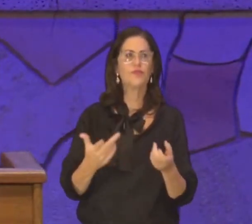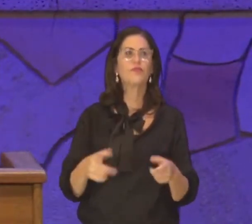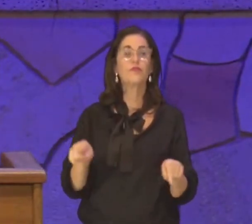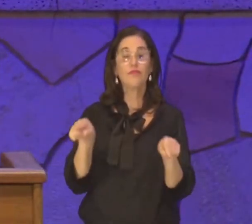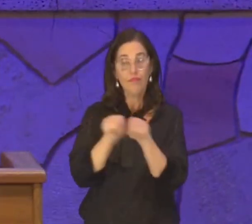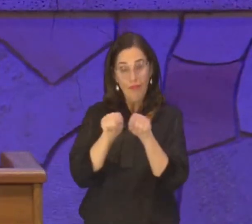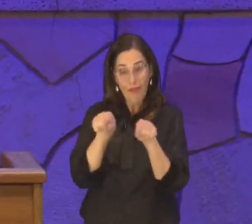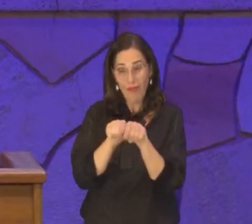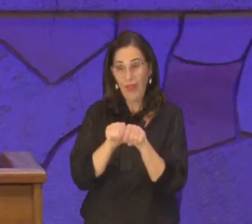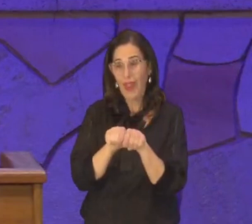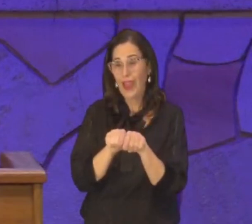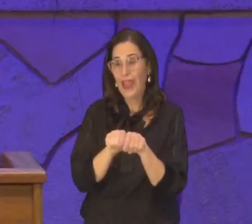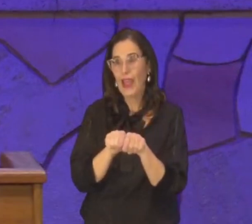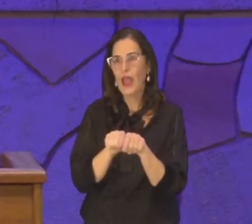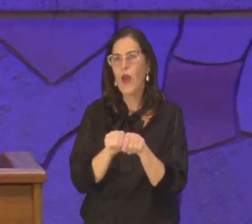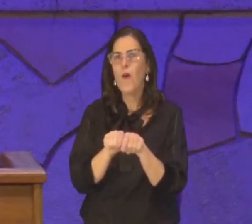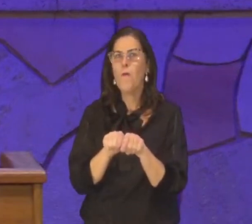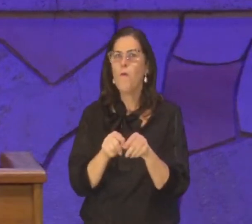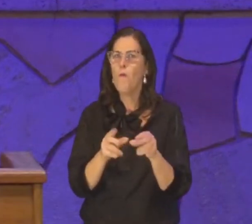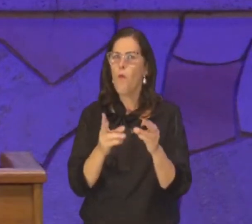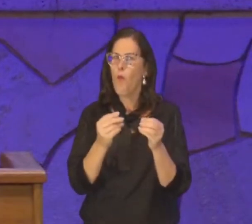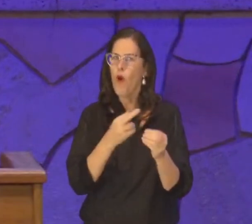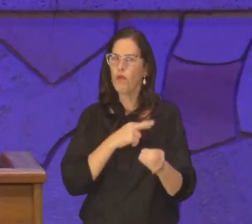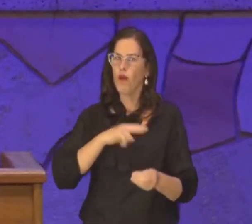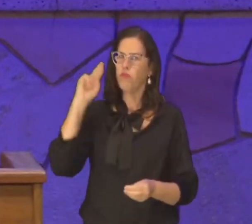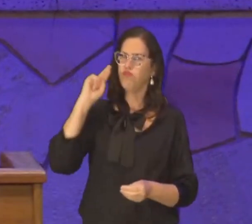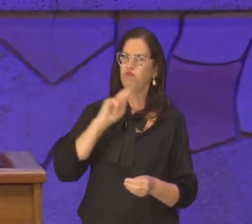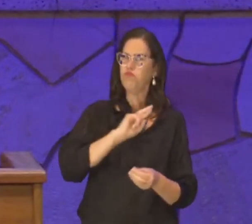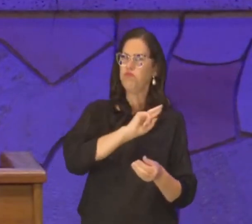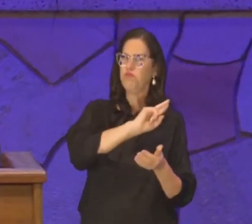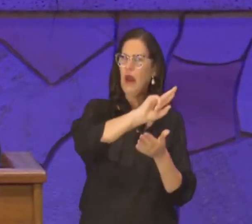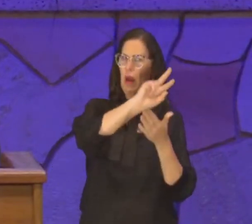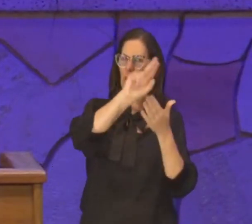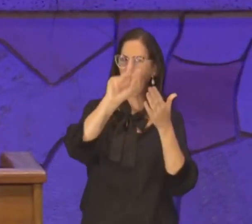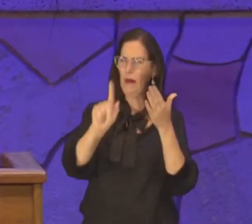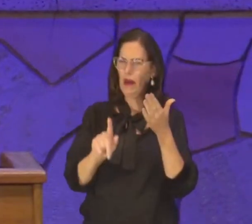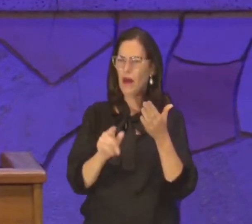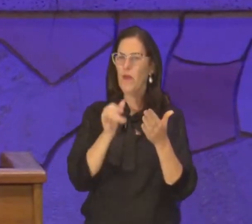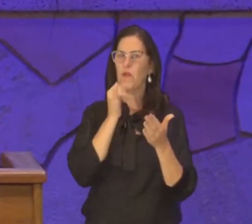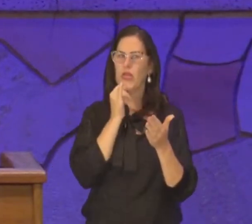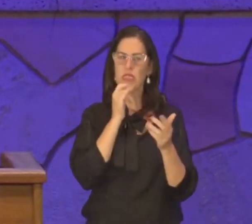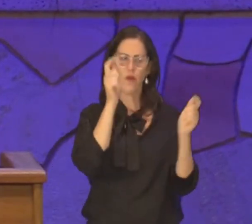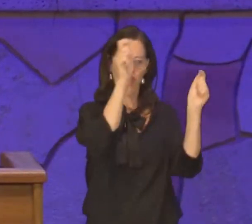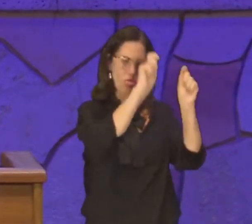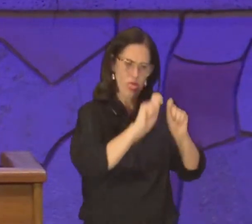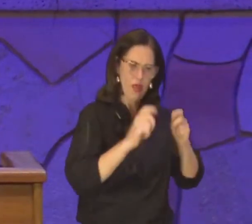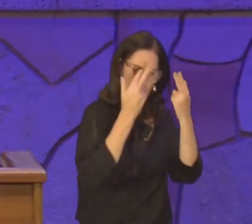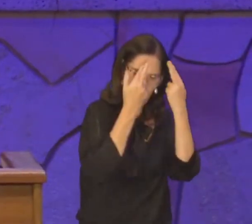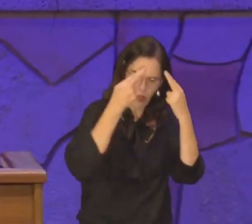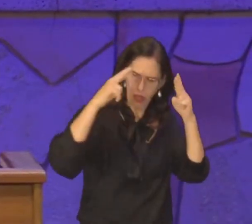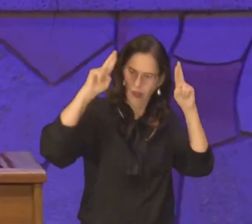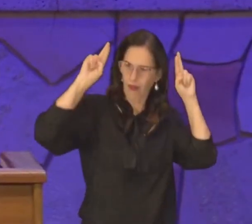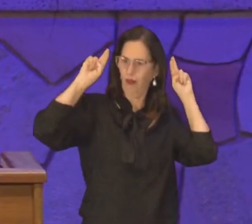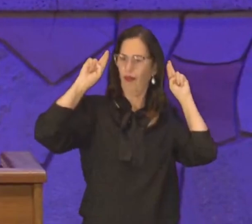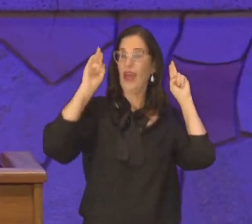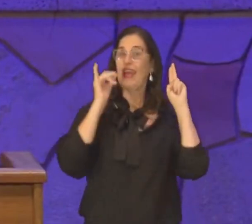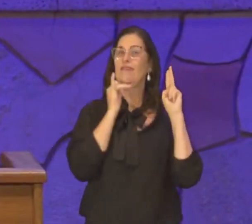também de muita religiosidade aos deuses gregos, como por exemplo Zeus, o senhor